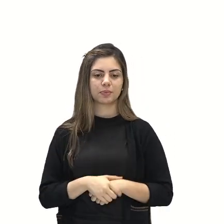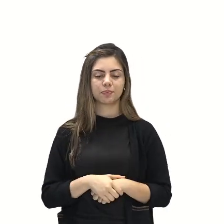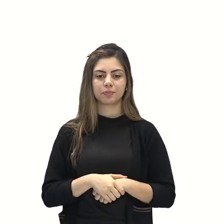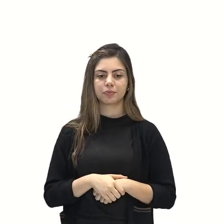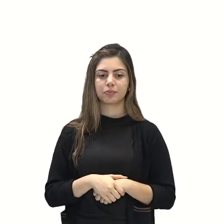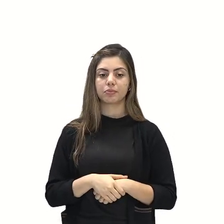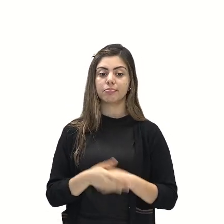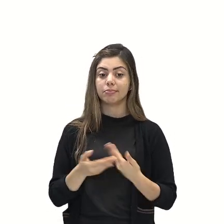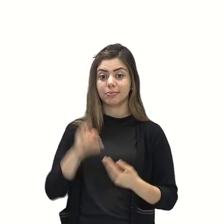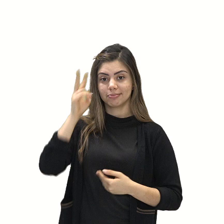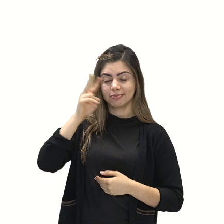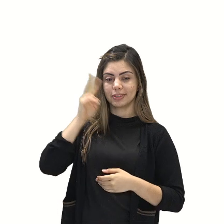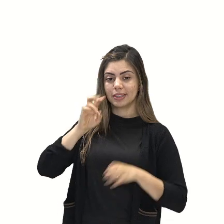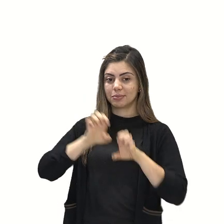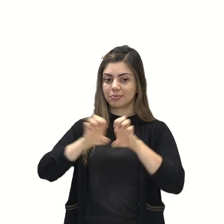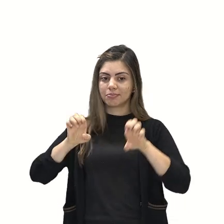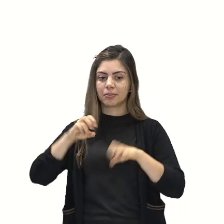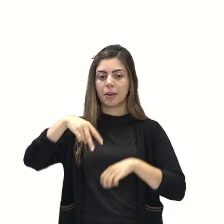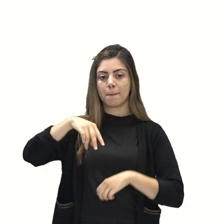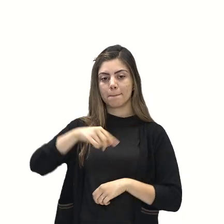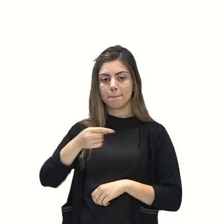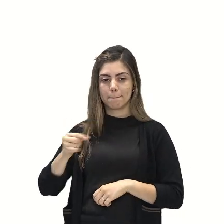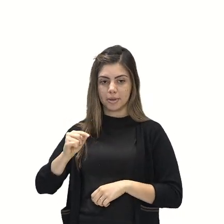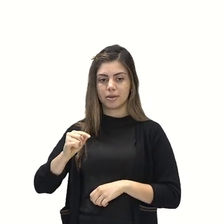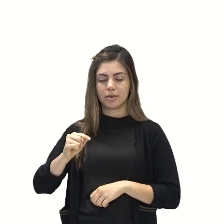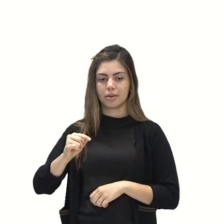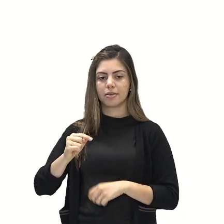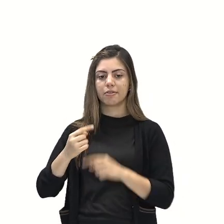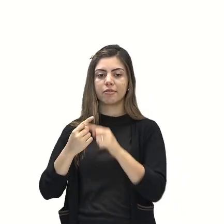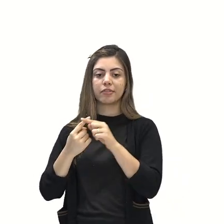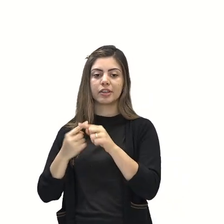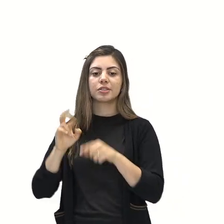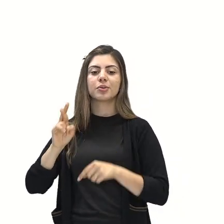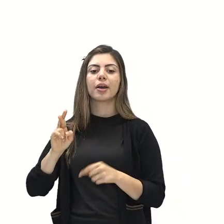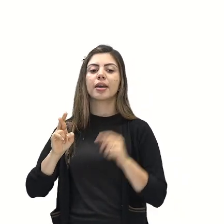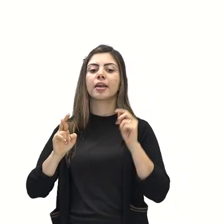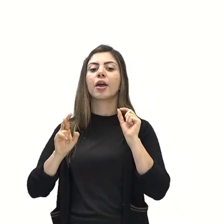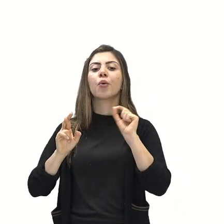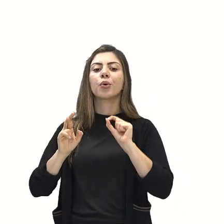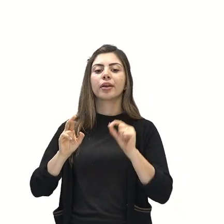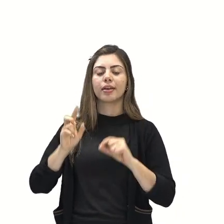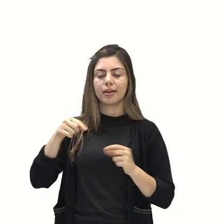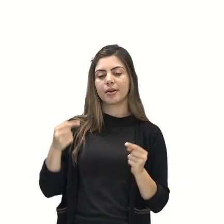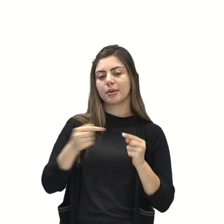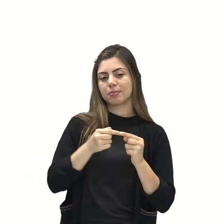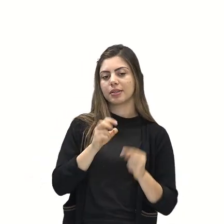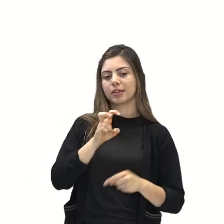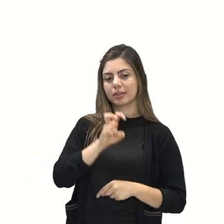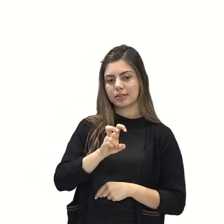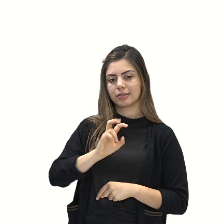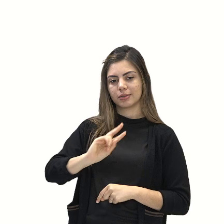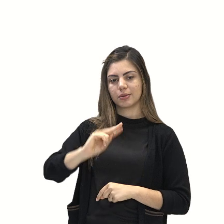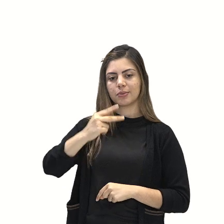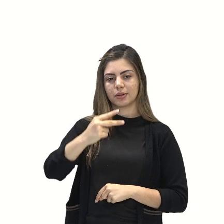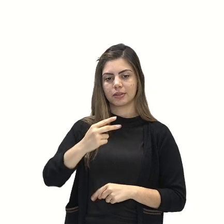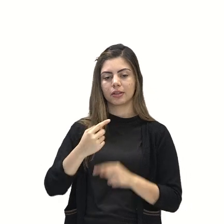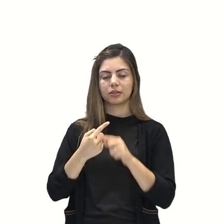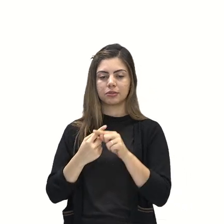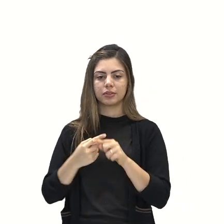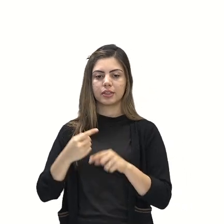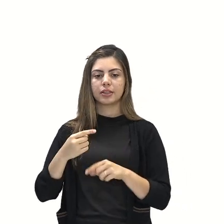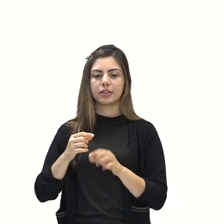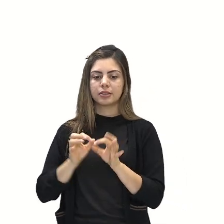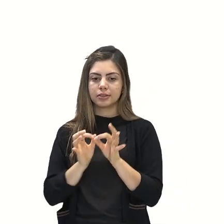Volume π vezes o raio foi quanto? 5, então 5 ao quadrado, vezes a altura que